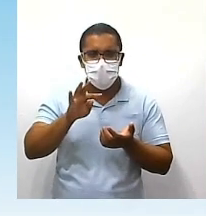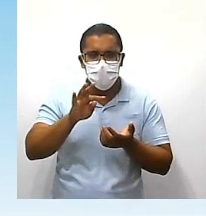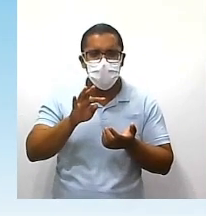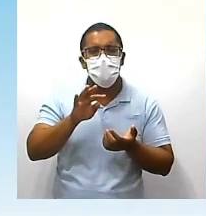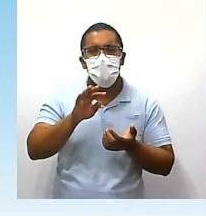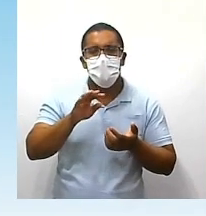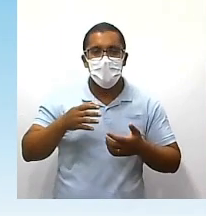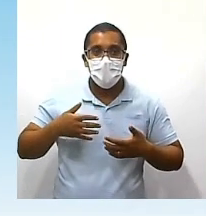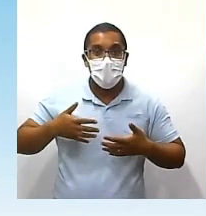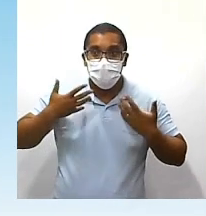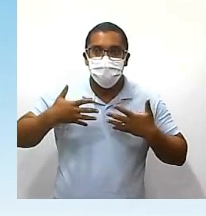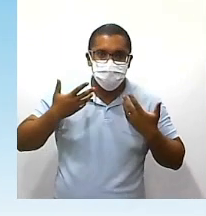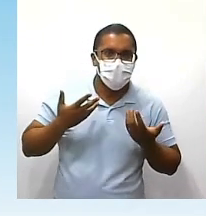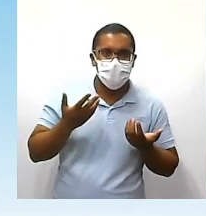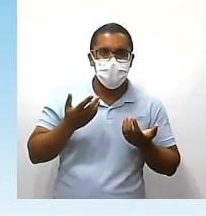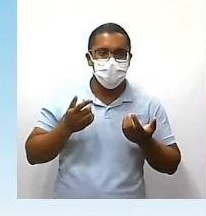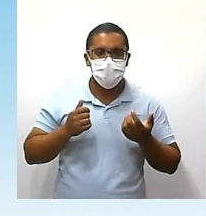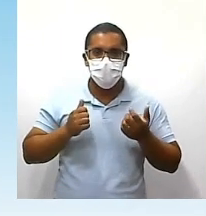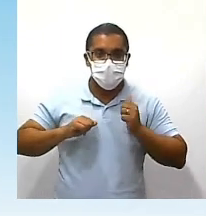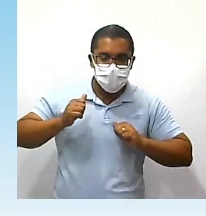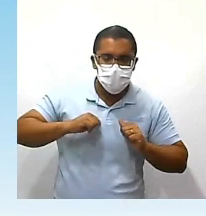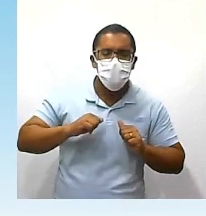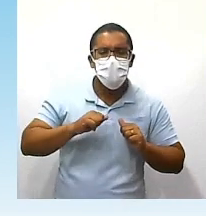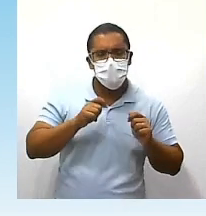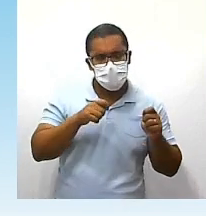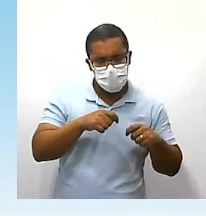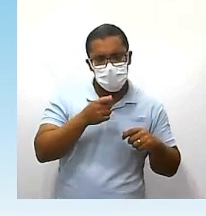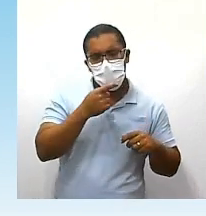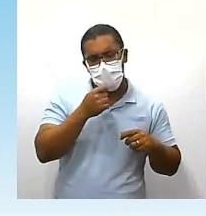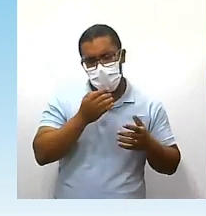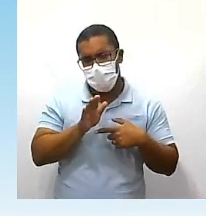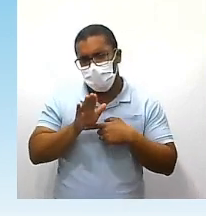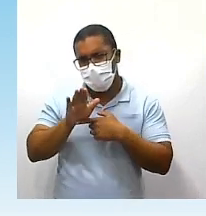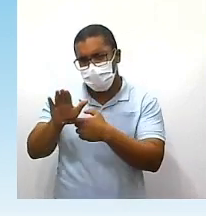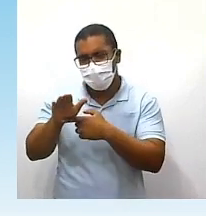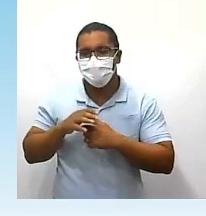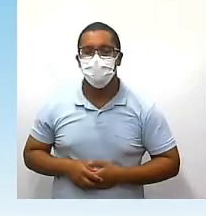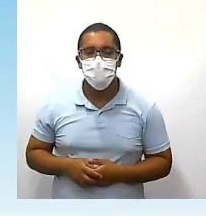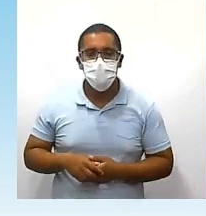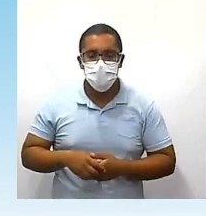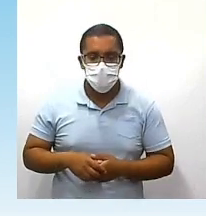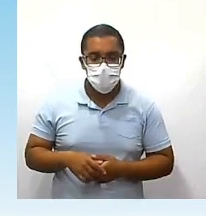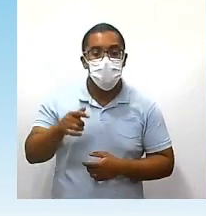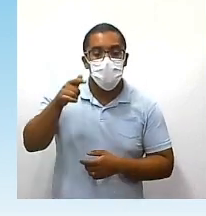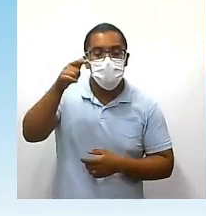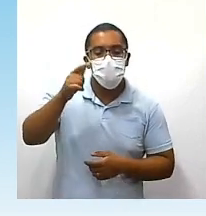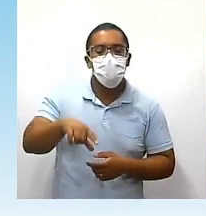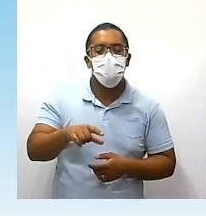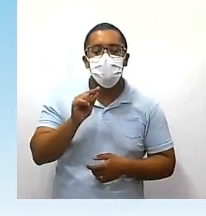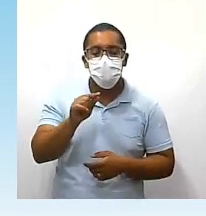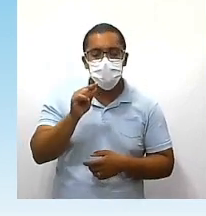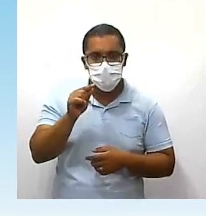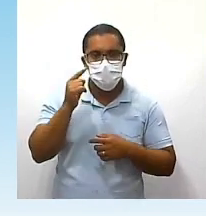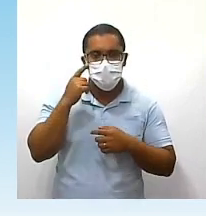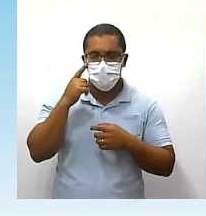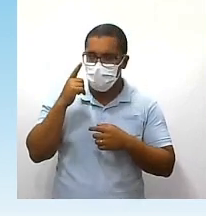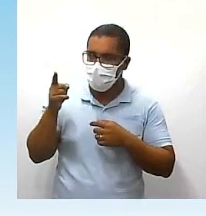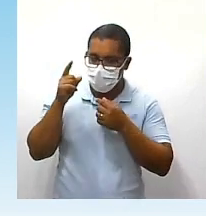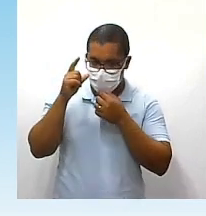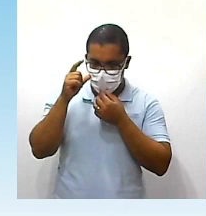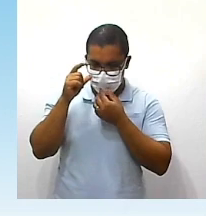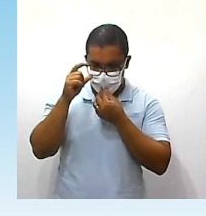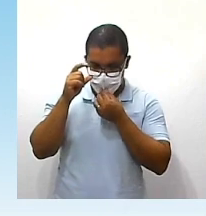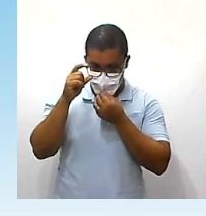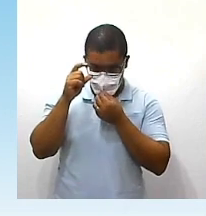agora falar sobre os riscos que estão associados ao uso dos psicoativos.